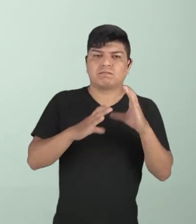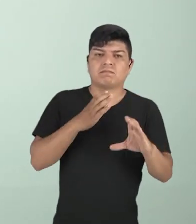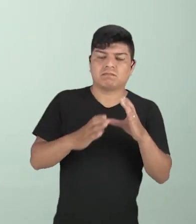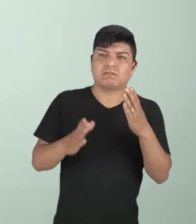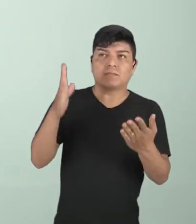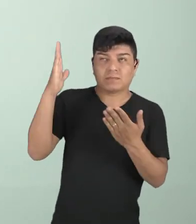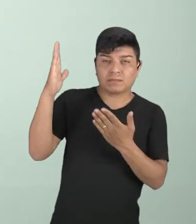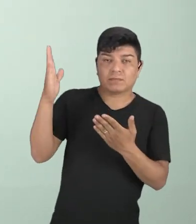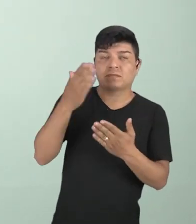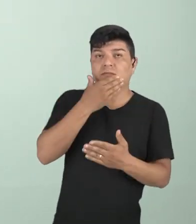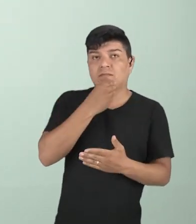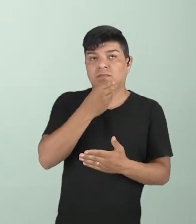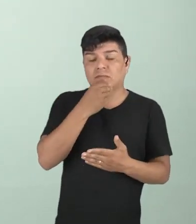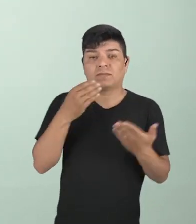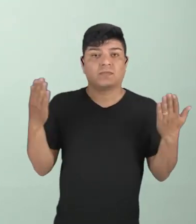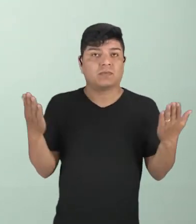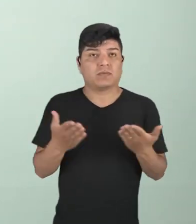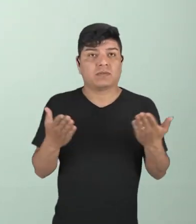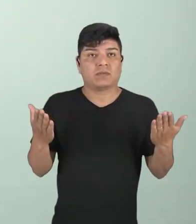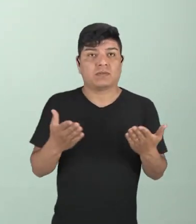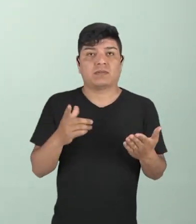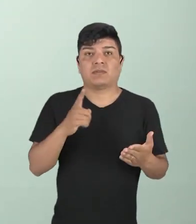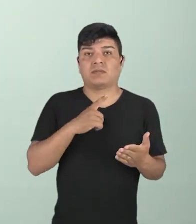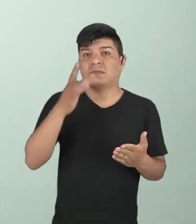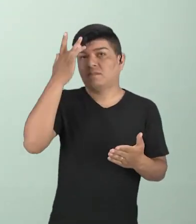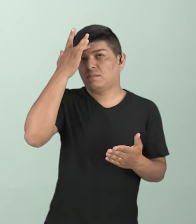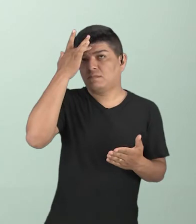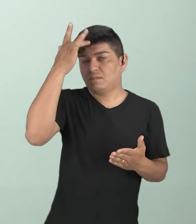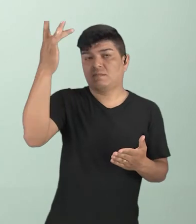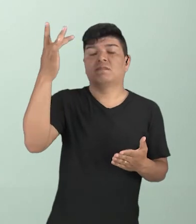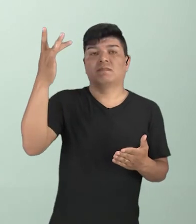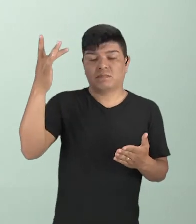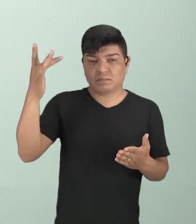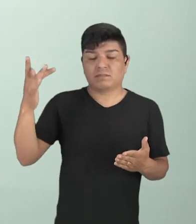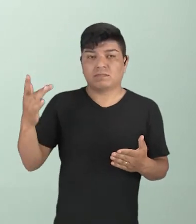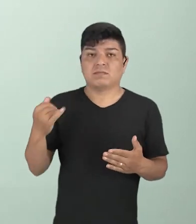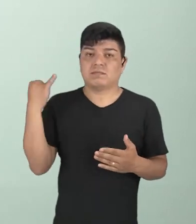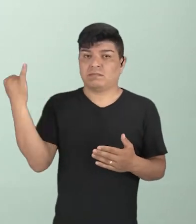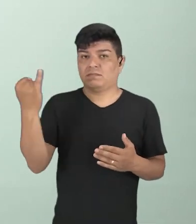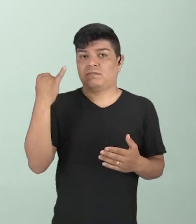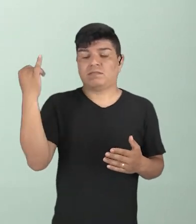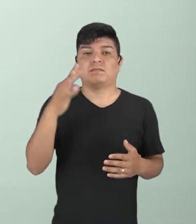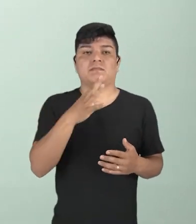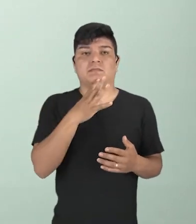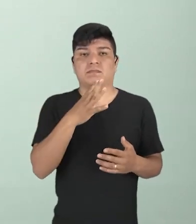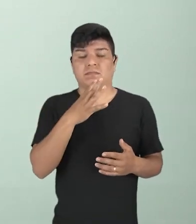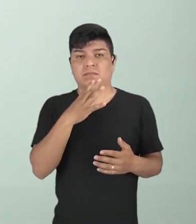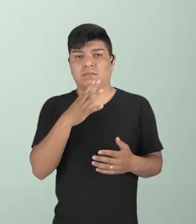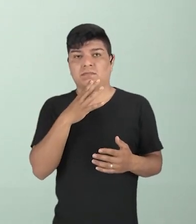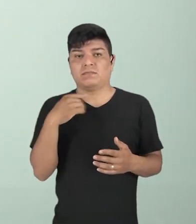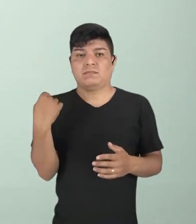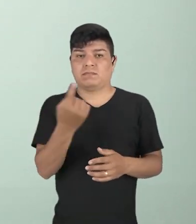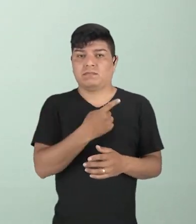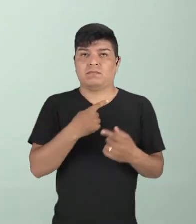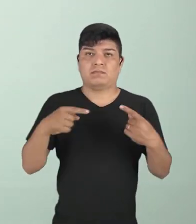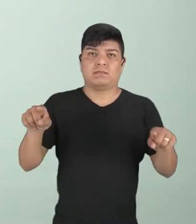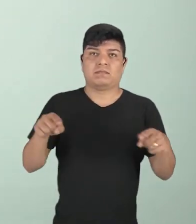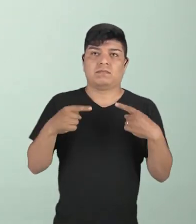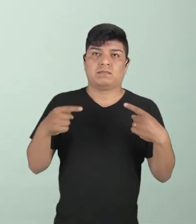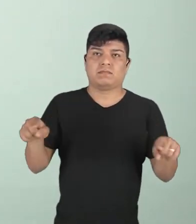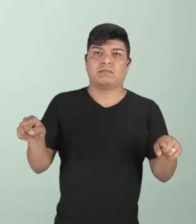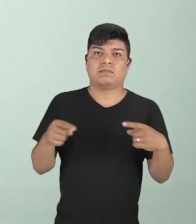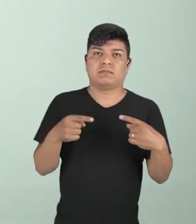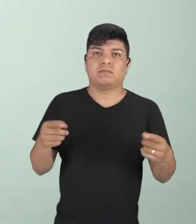por eles. Hoje nós temos muita facilidade de acesso e é interessante conhecer, além das nossas músicas, das